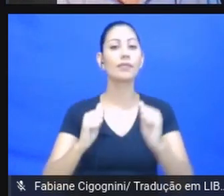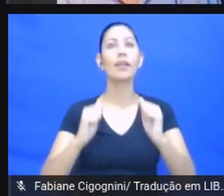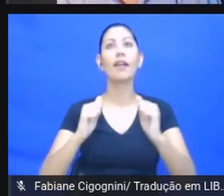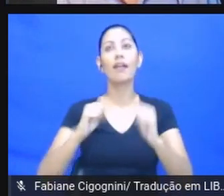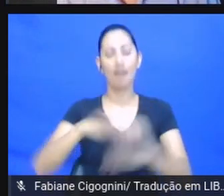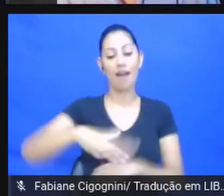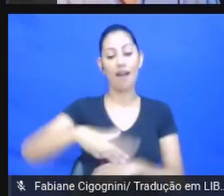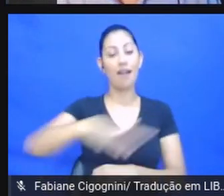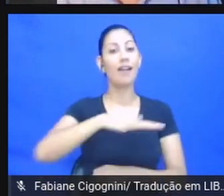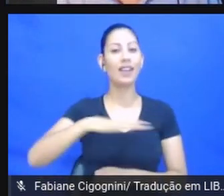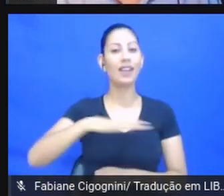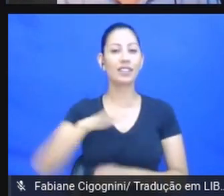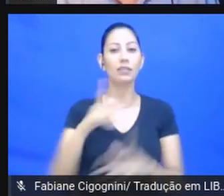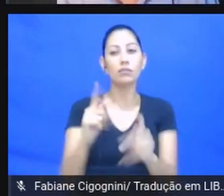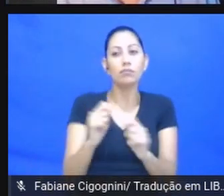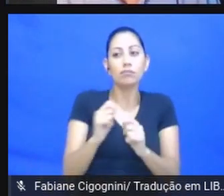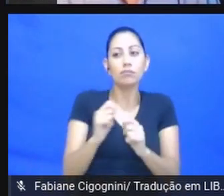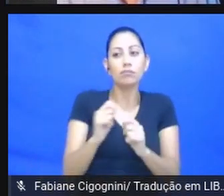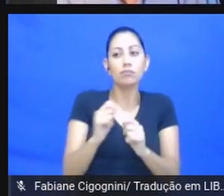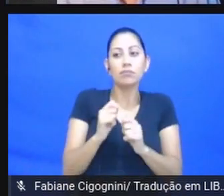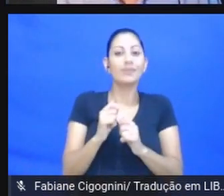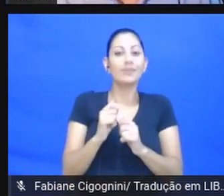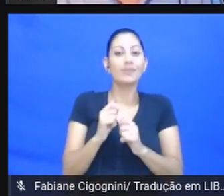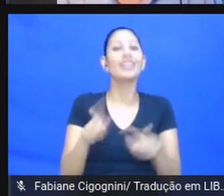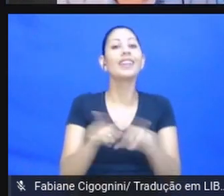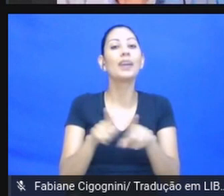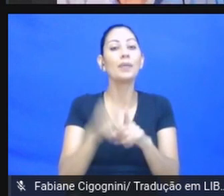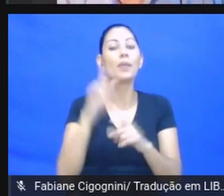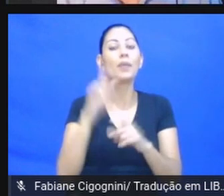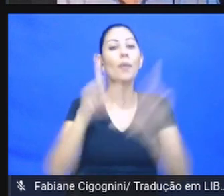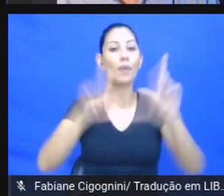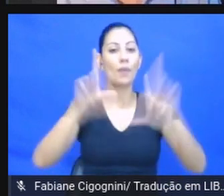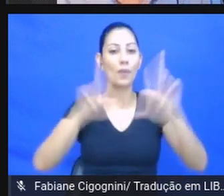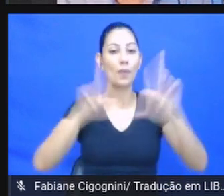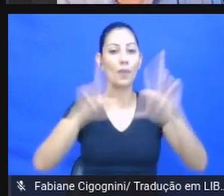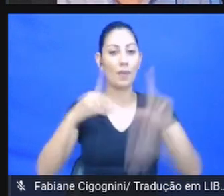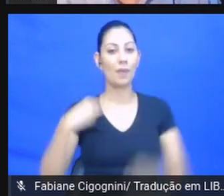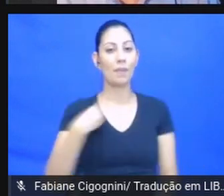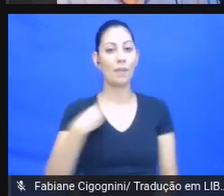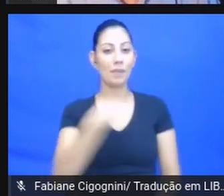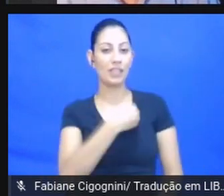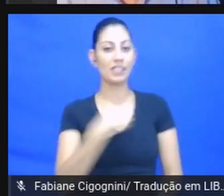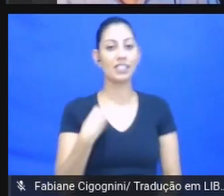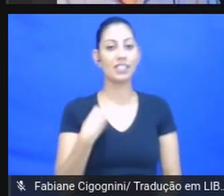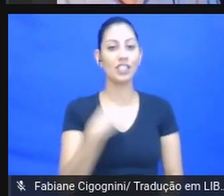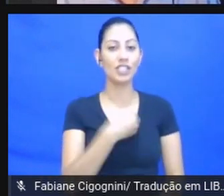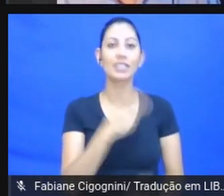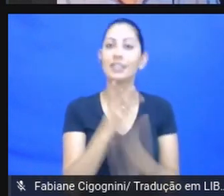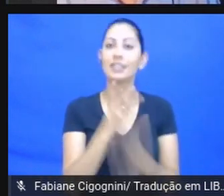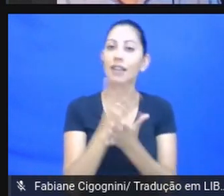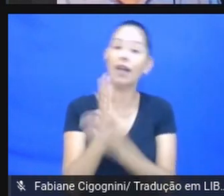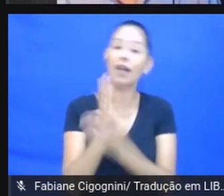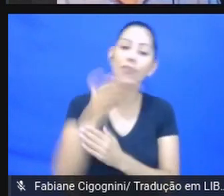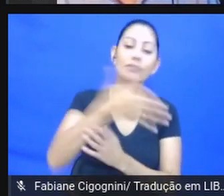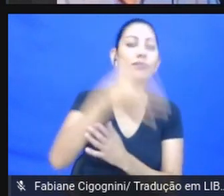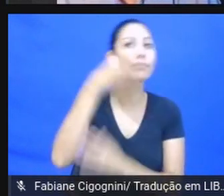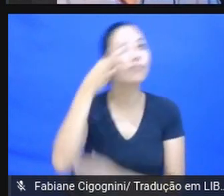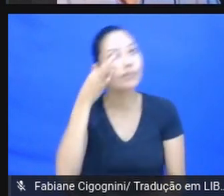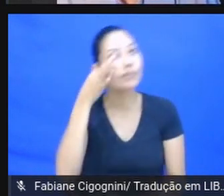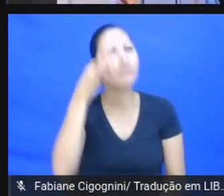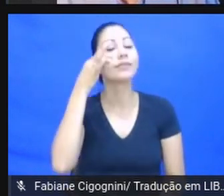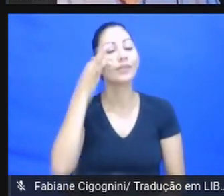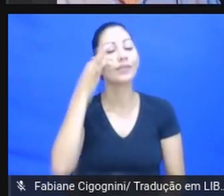a telemedicina, que a gente precisava ir sempre para a consulta médica, visitar os médicos. Com toda essa